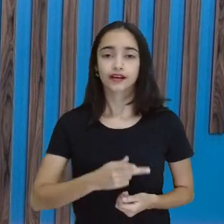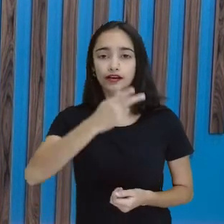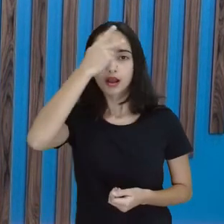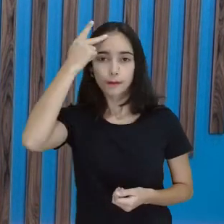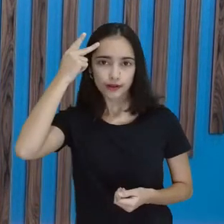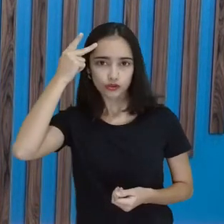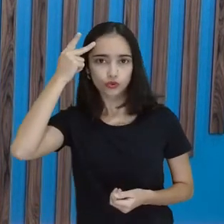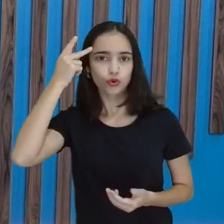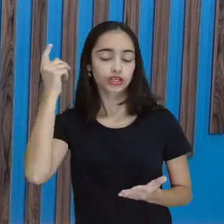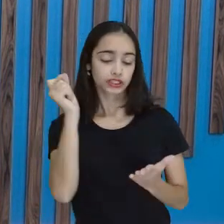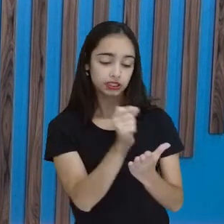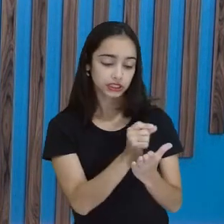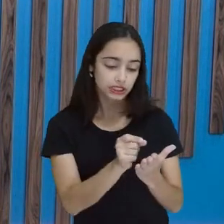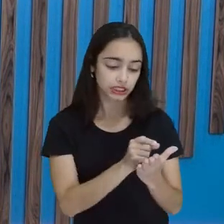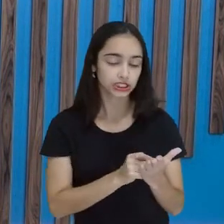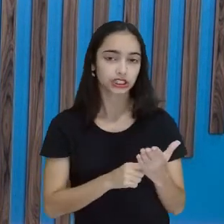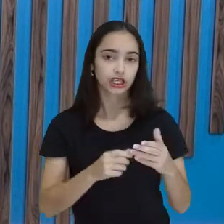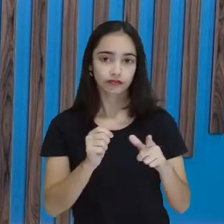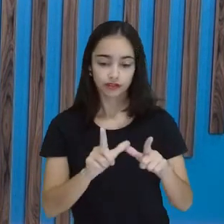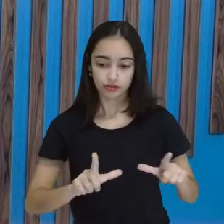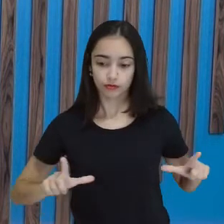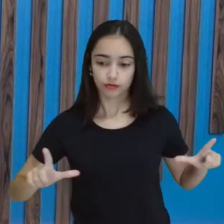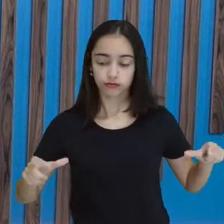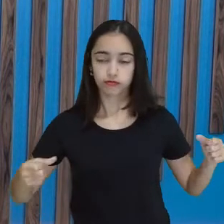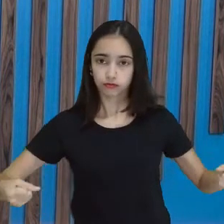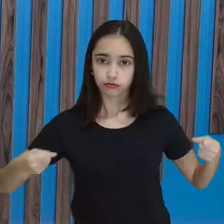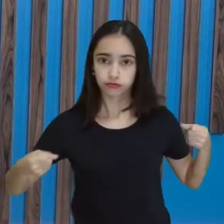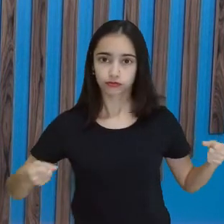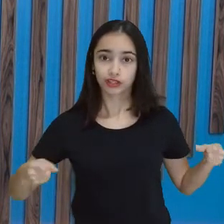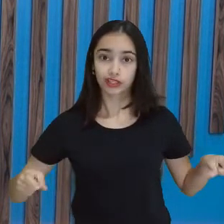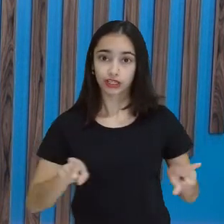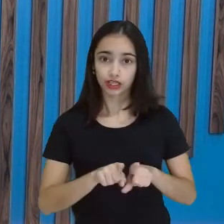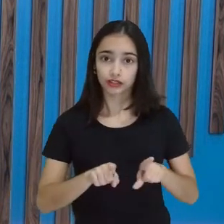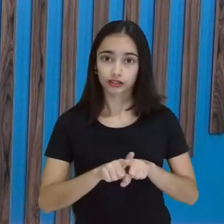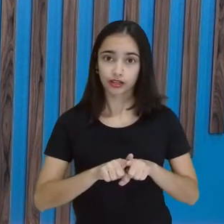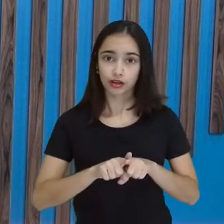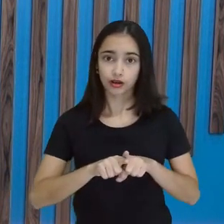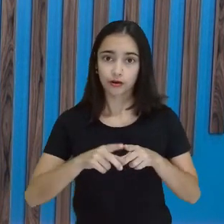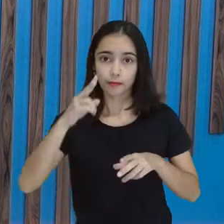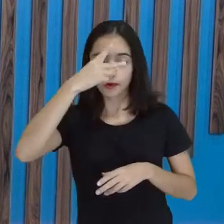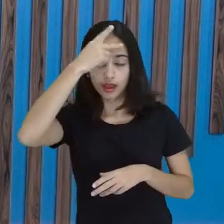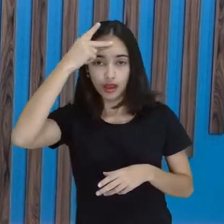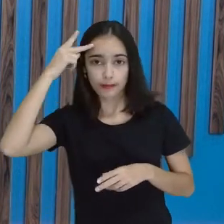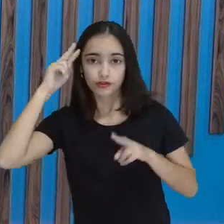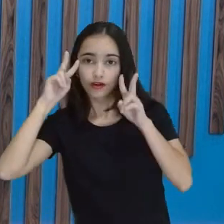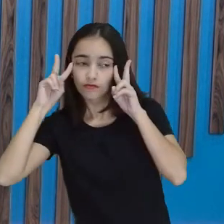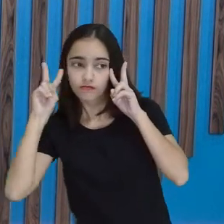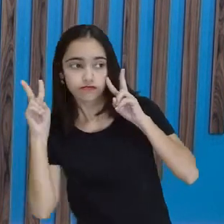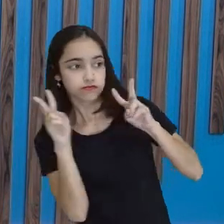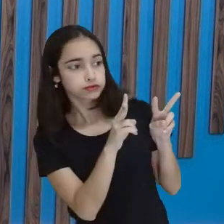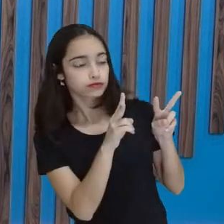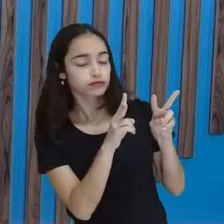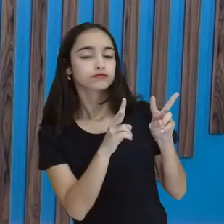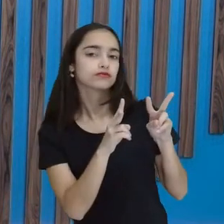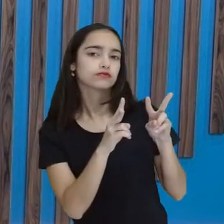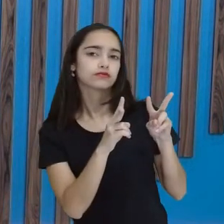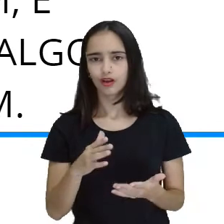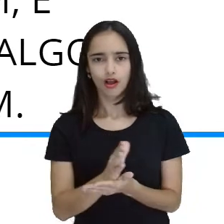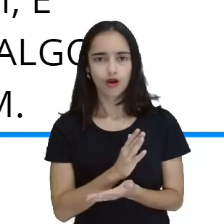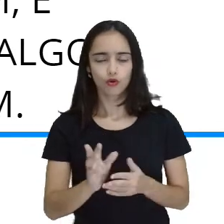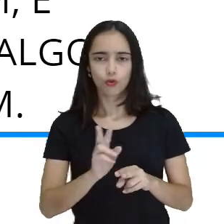de texto que a gente vai conhecer hoje. Já ouviu falar sobre cartaz? Você